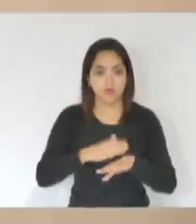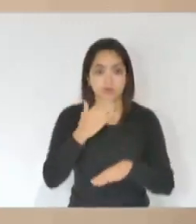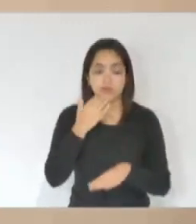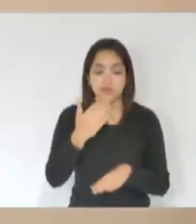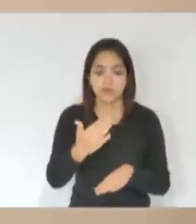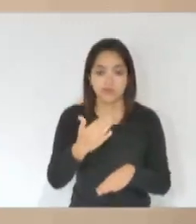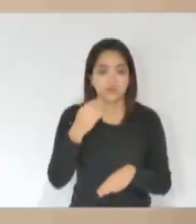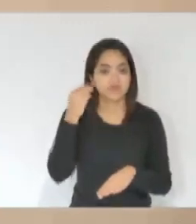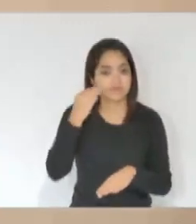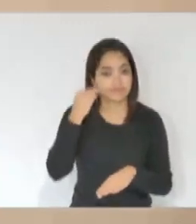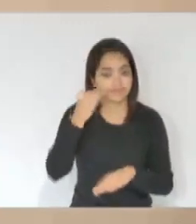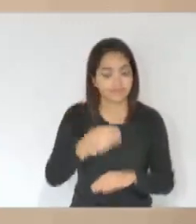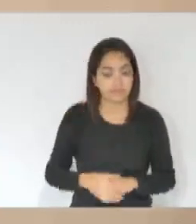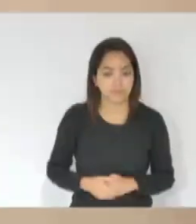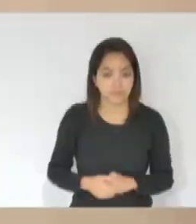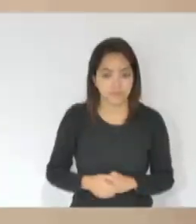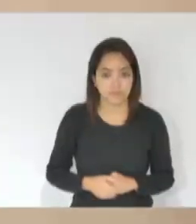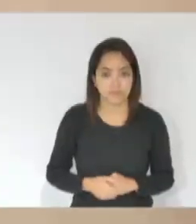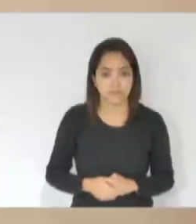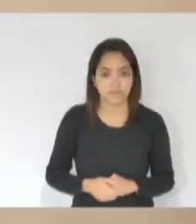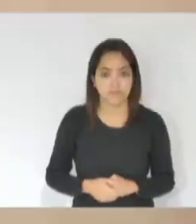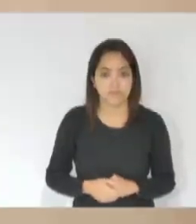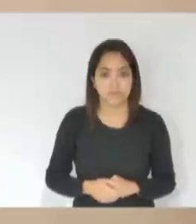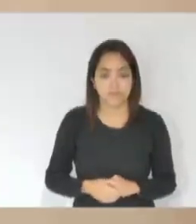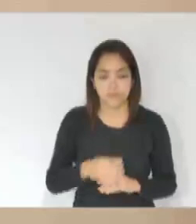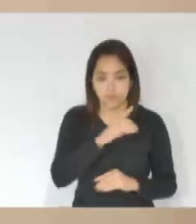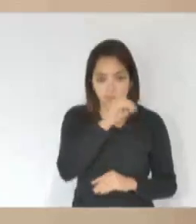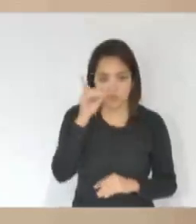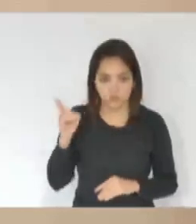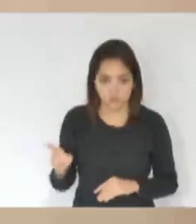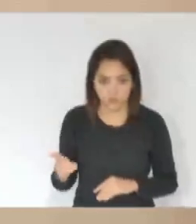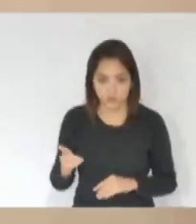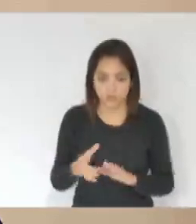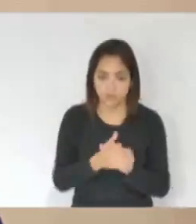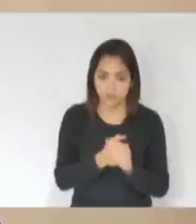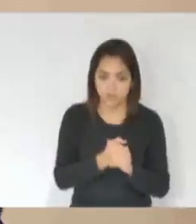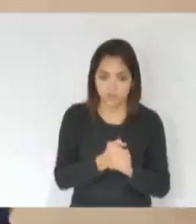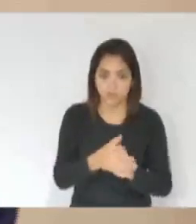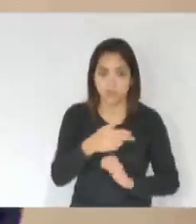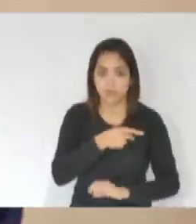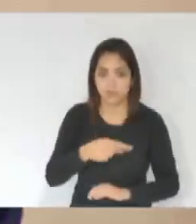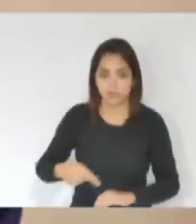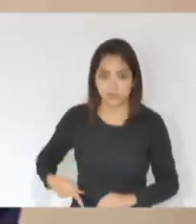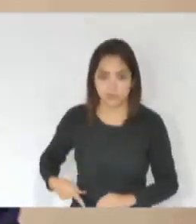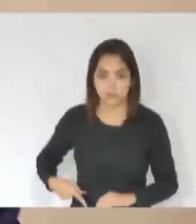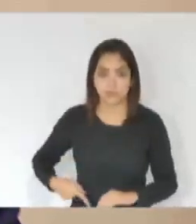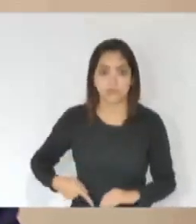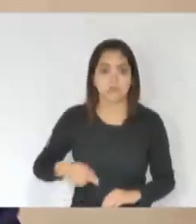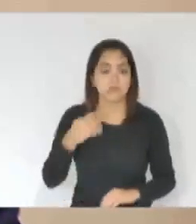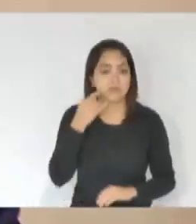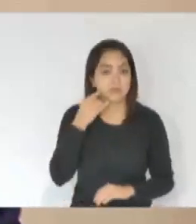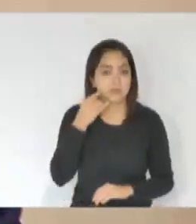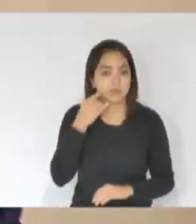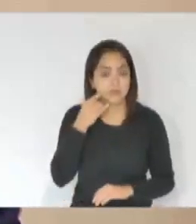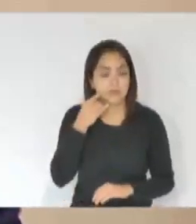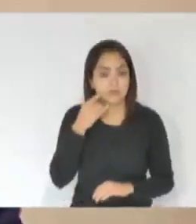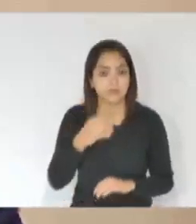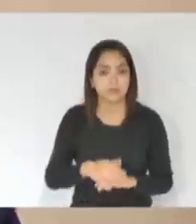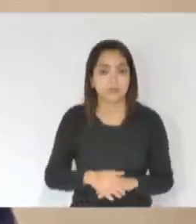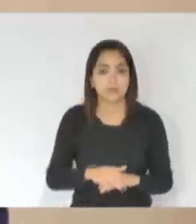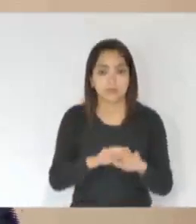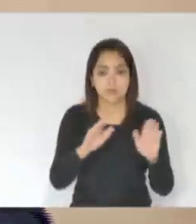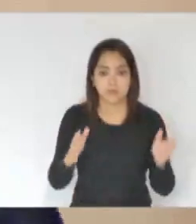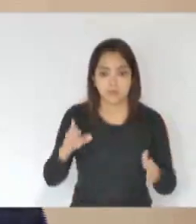informação, deputado Márcio Machado. Bom dia a todos. Primeiramente, cumprimento o presidente em exercício, deputado Mauro de Nadal, mesa